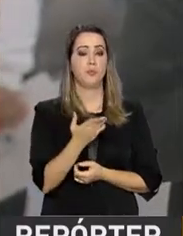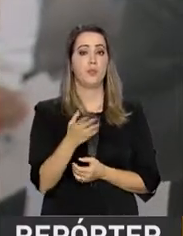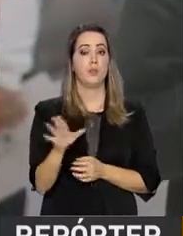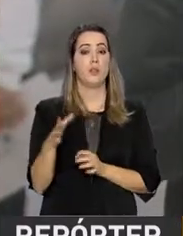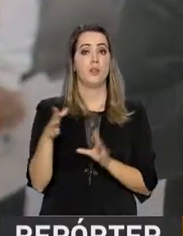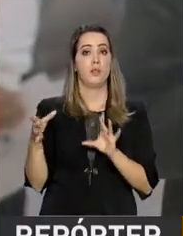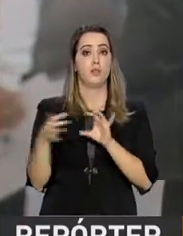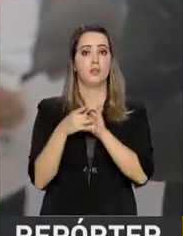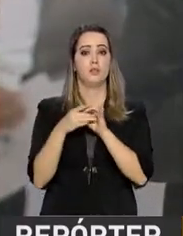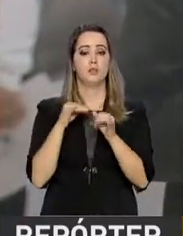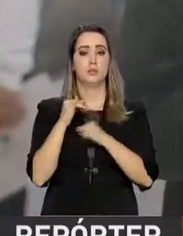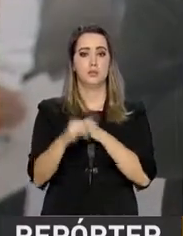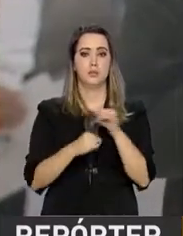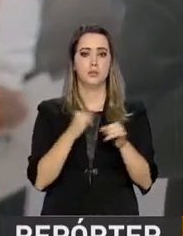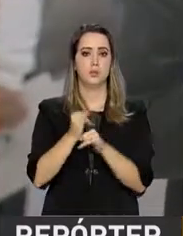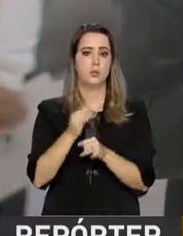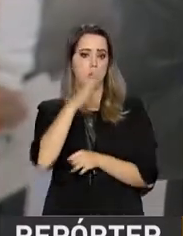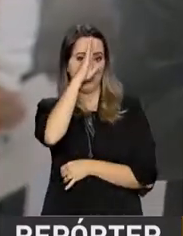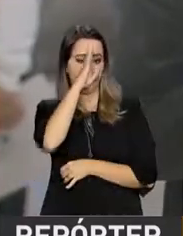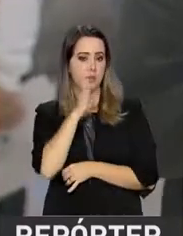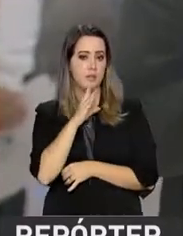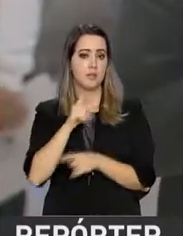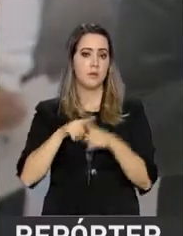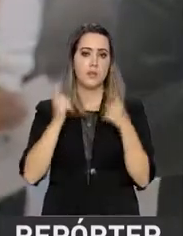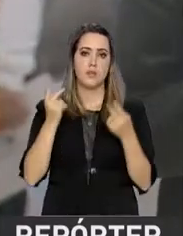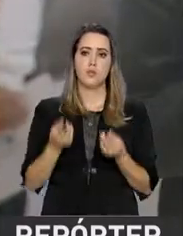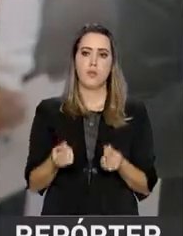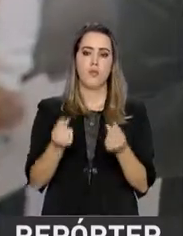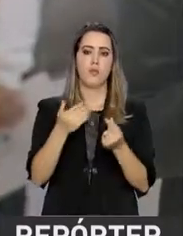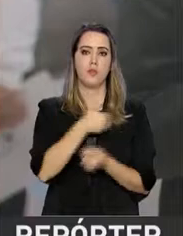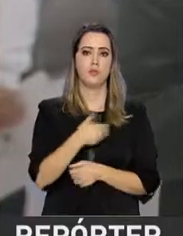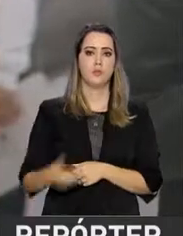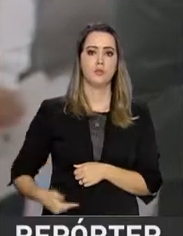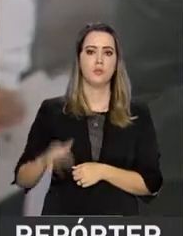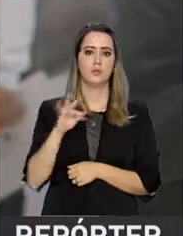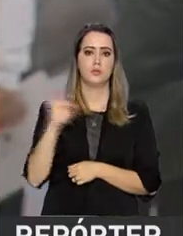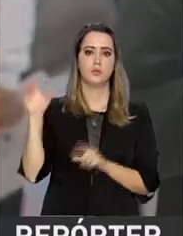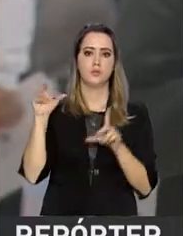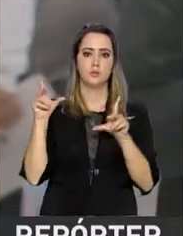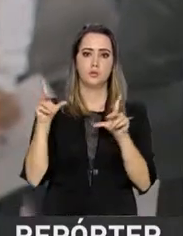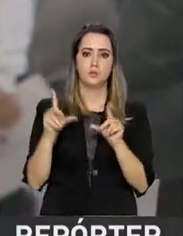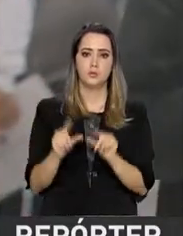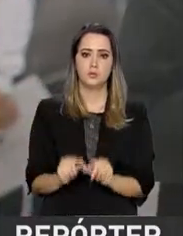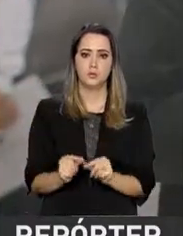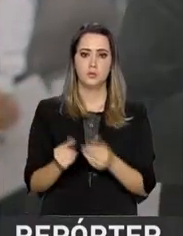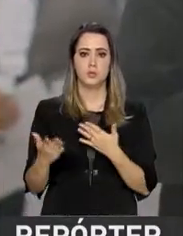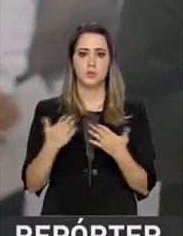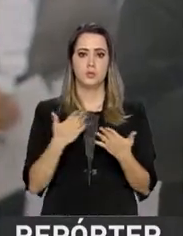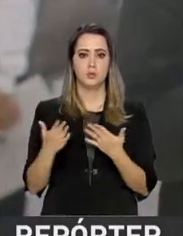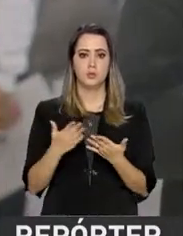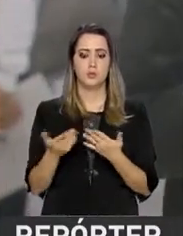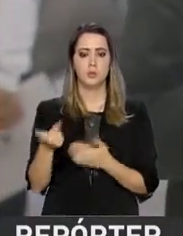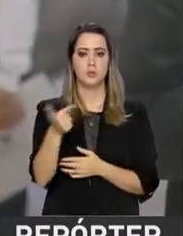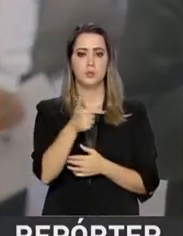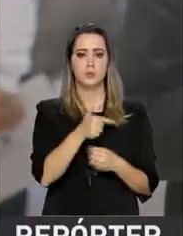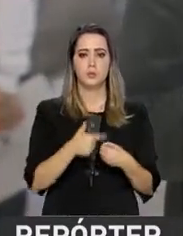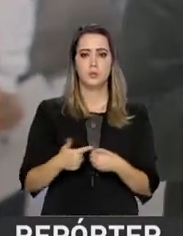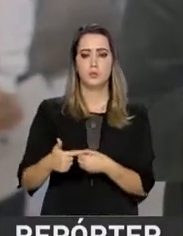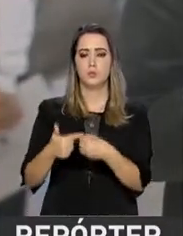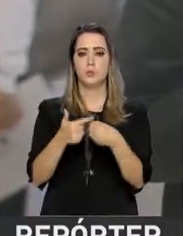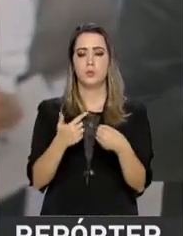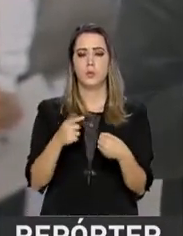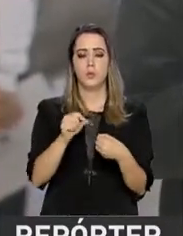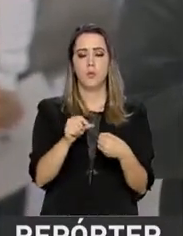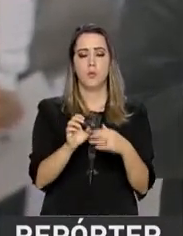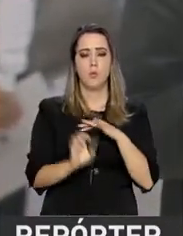municípios não vai ser de graça, mas o custo do governo federal vai ser menor do que o praticado no mercado, já que as empresas